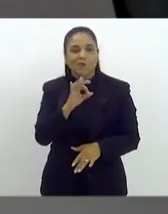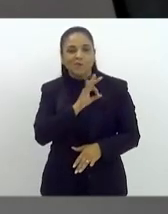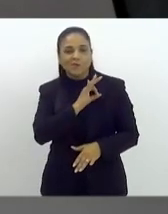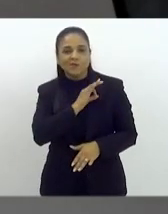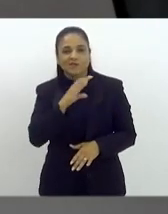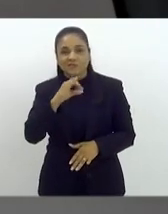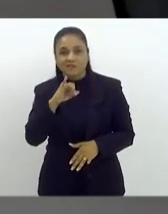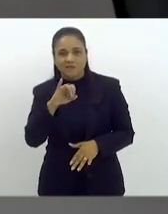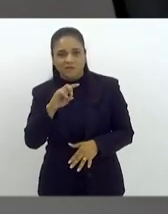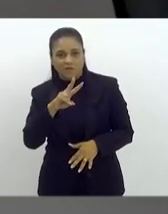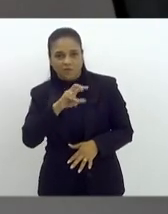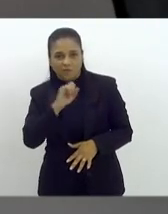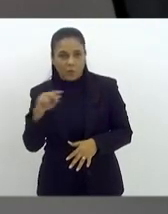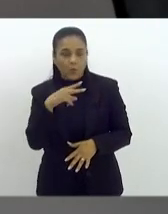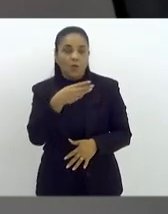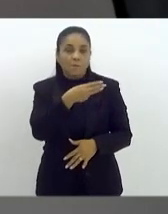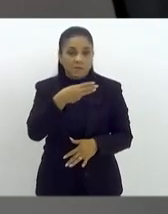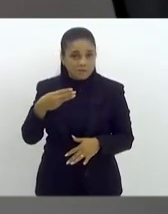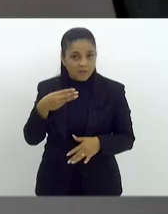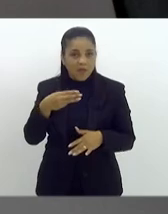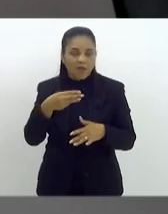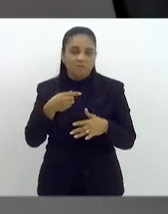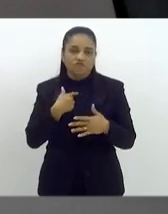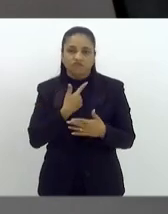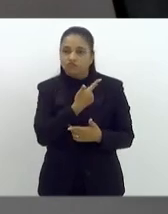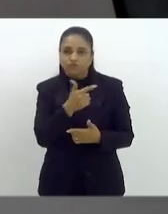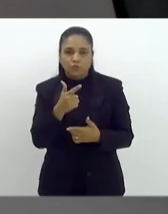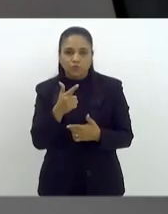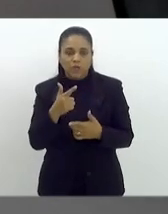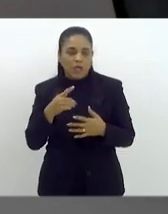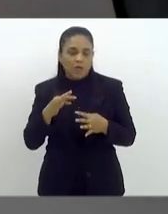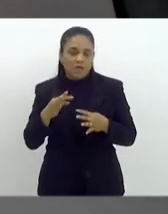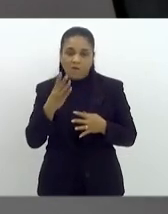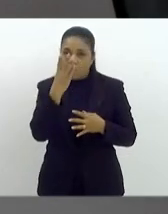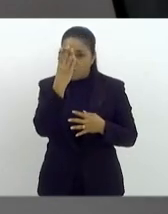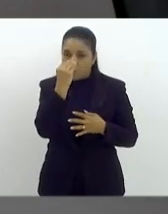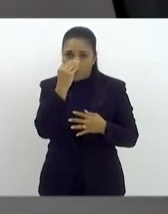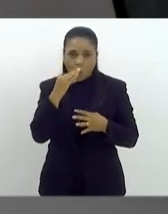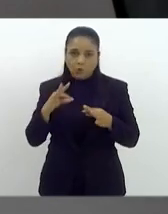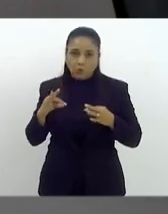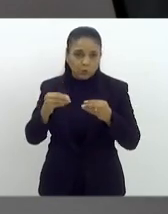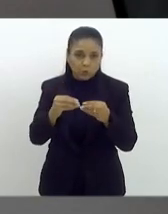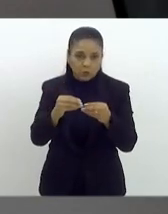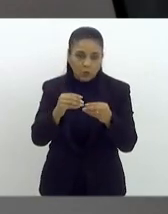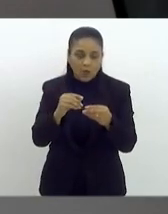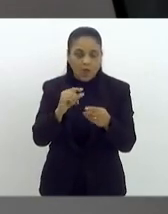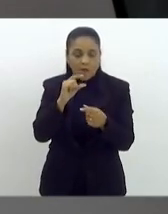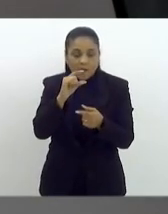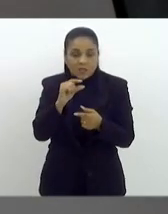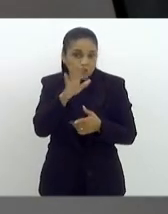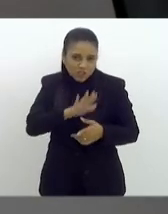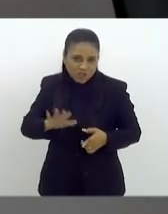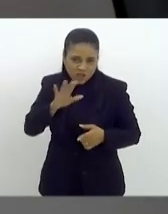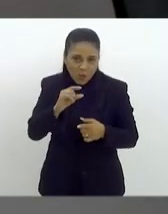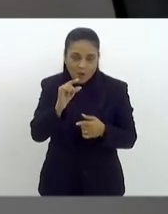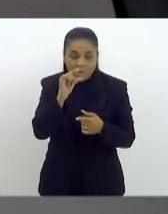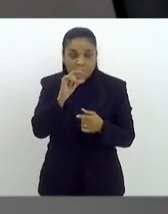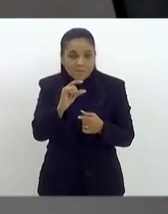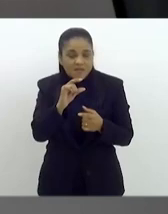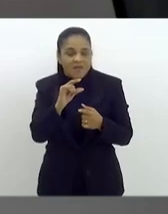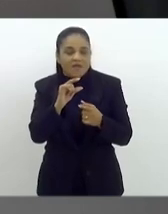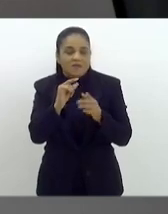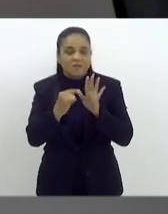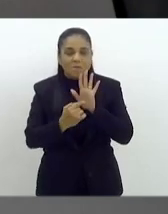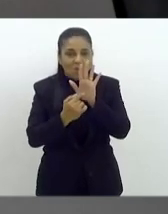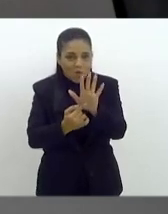que a gente tem é a gente não tem uma foto panorâmica a gente tem um retrato 3 por 4 mas que é de extrema